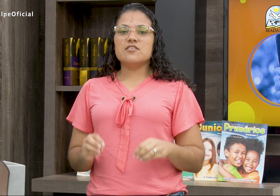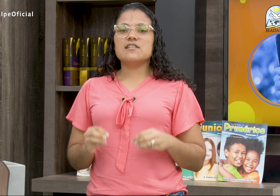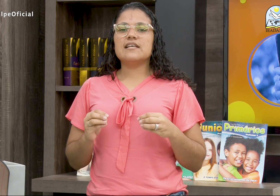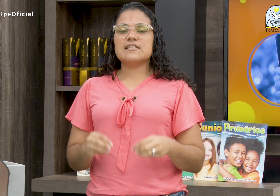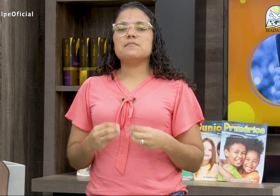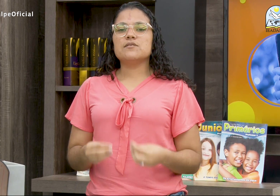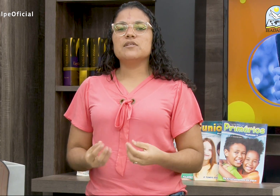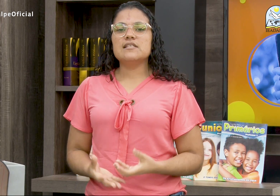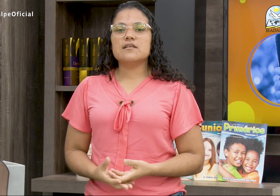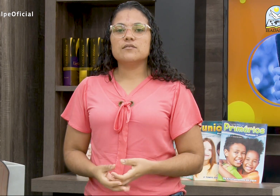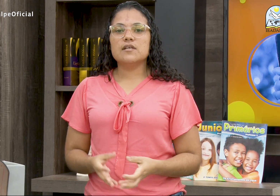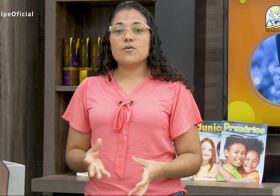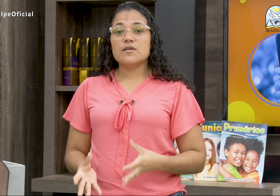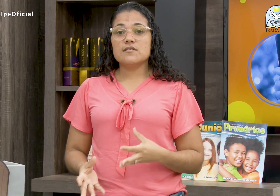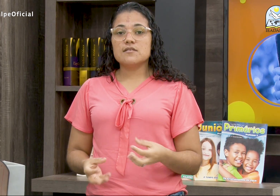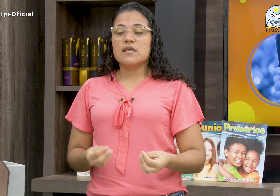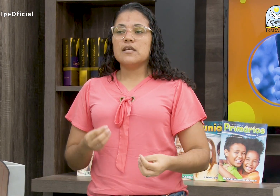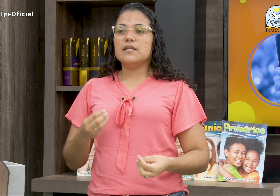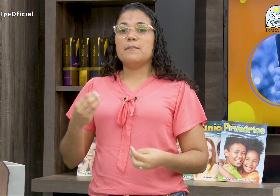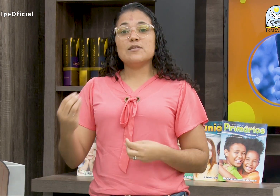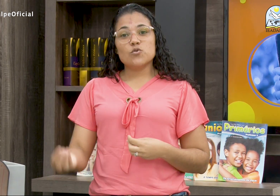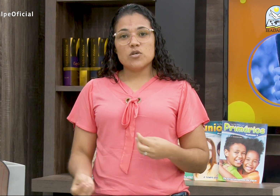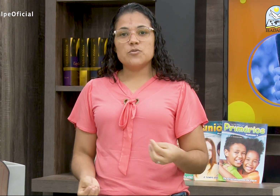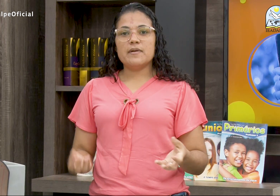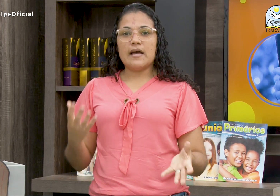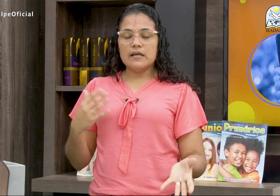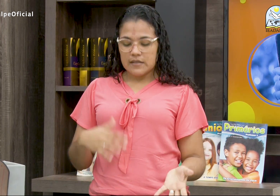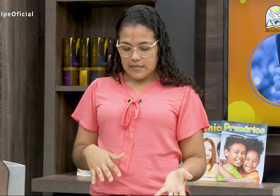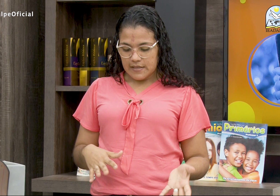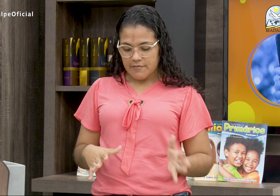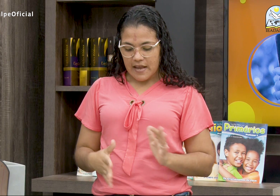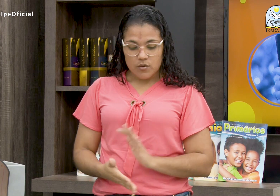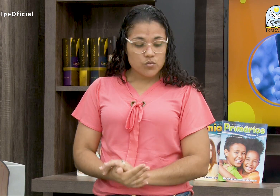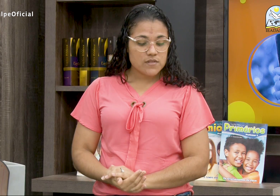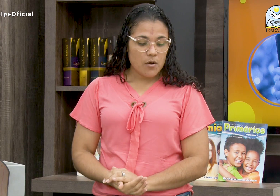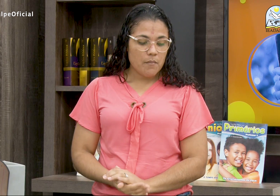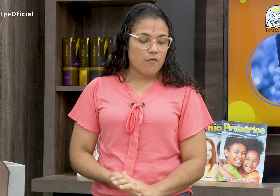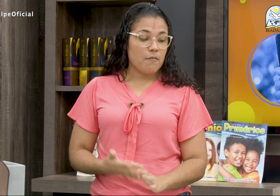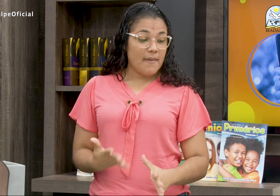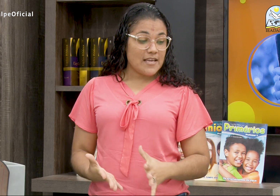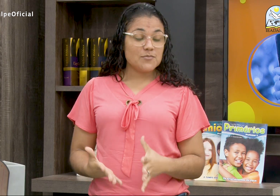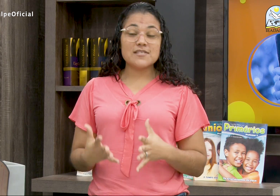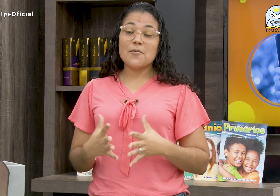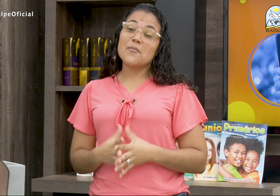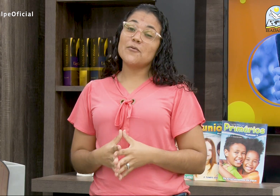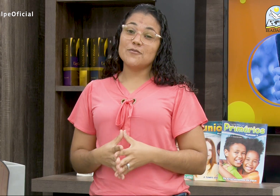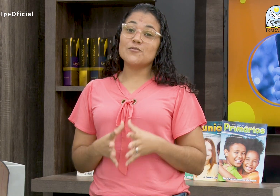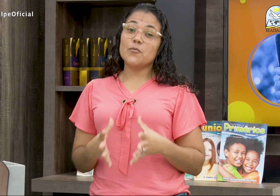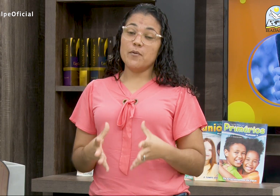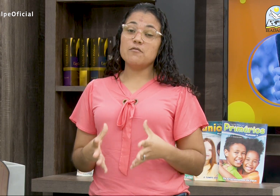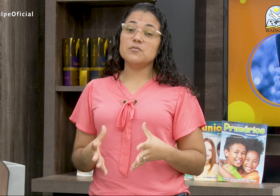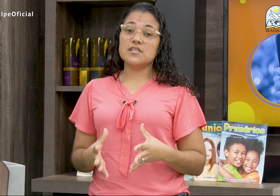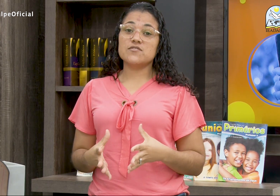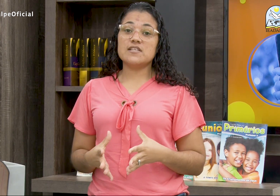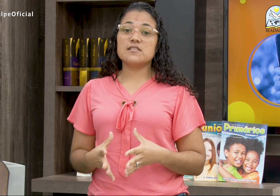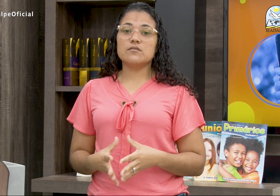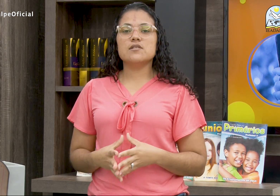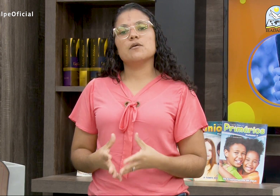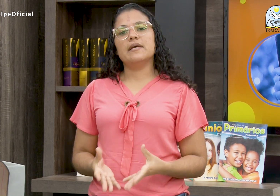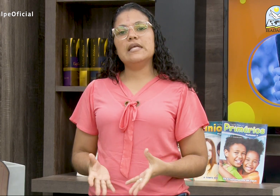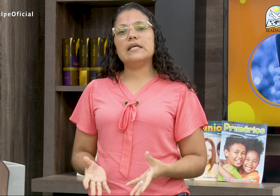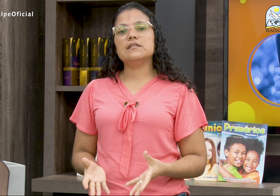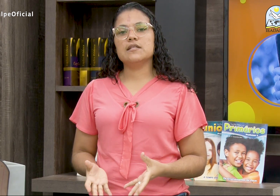Mas Deus ele está sempre se utilizando de coisas e de pessoas para livrar o seu povo, mesmo o povo muitas vezes